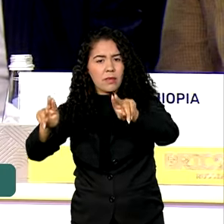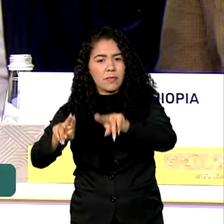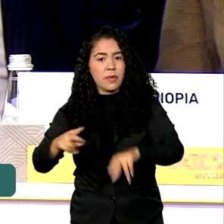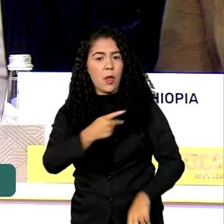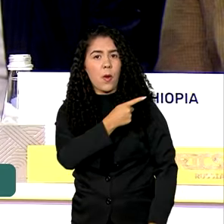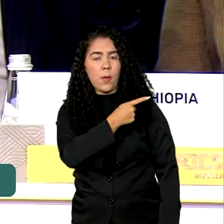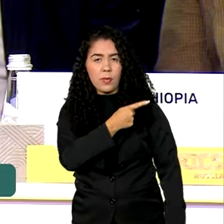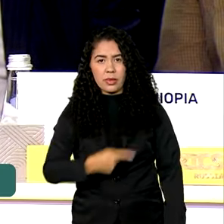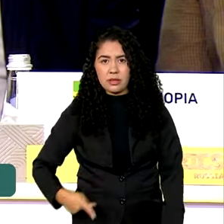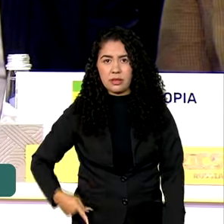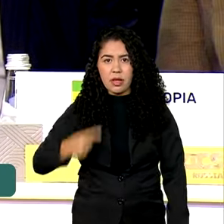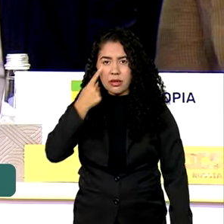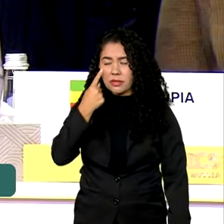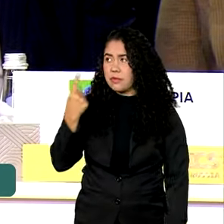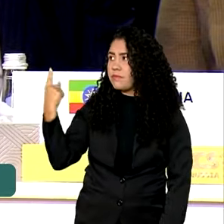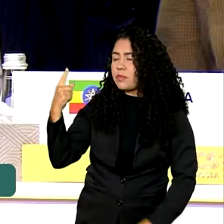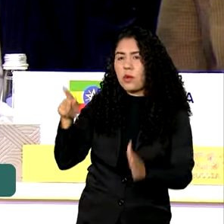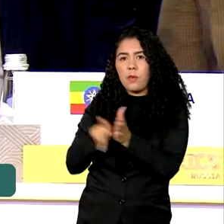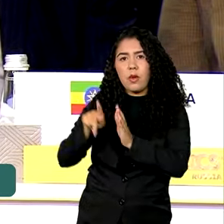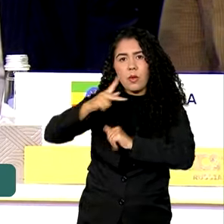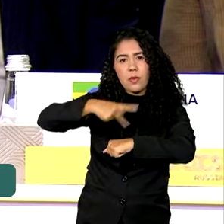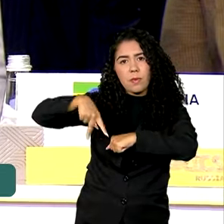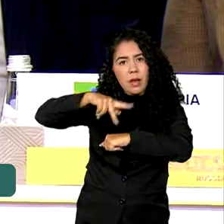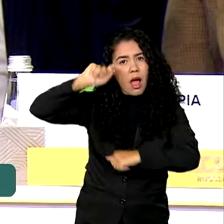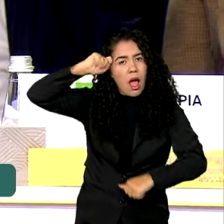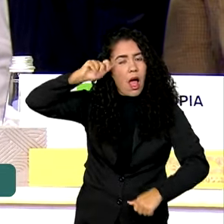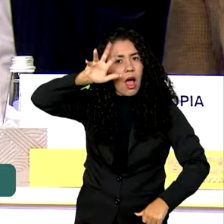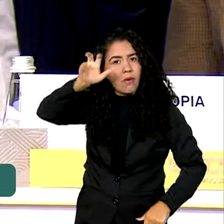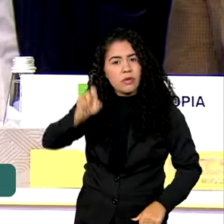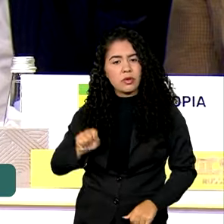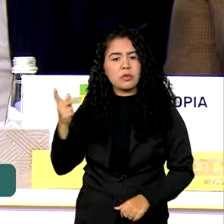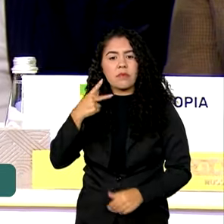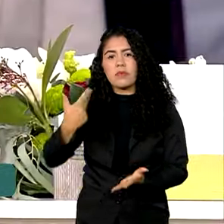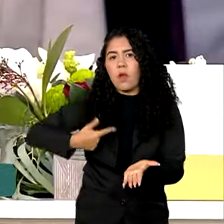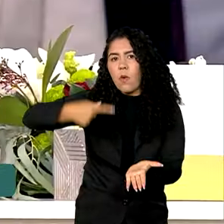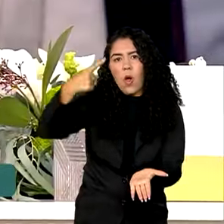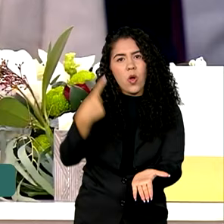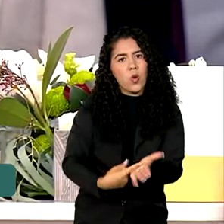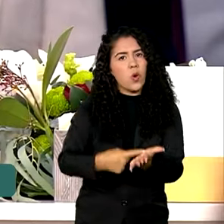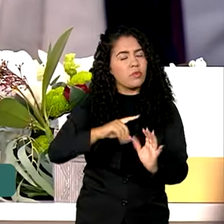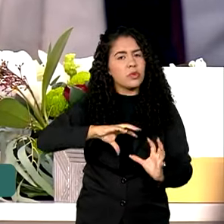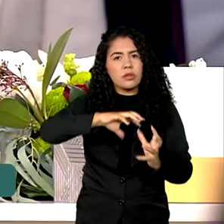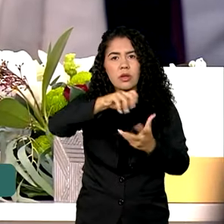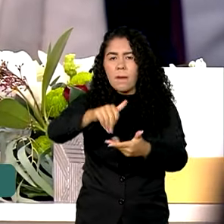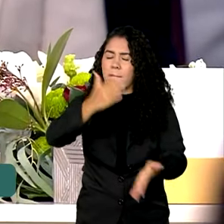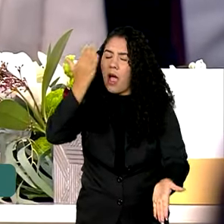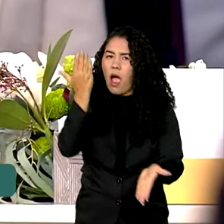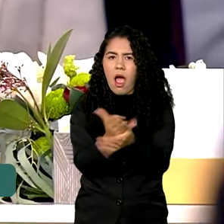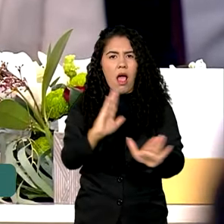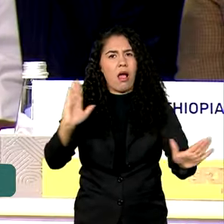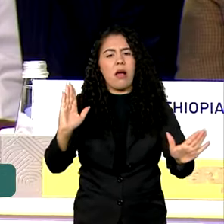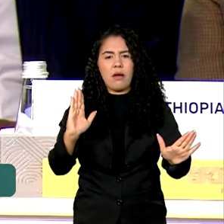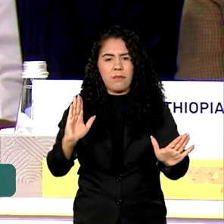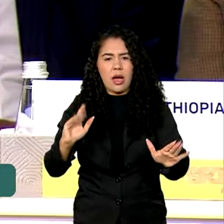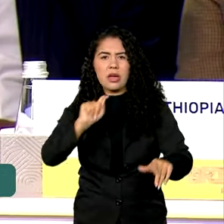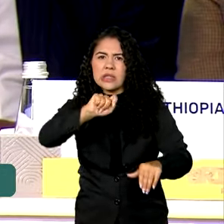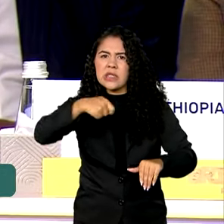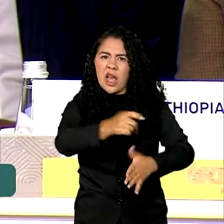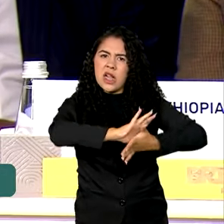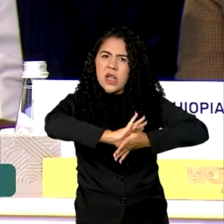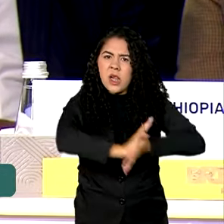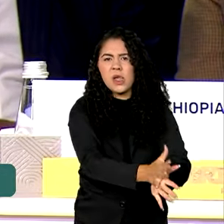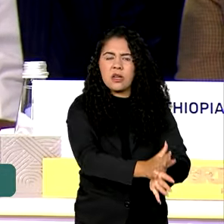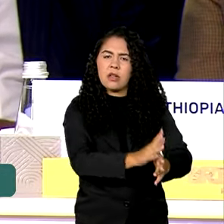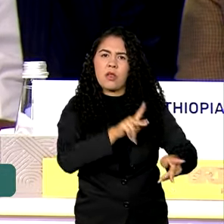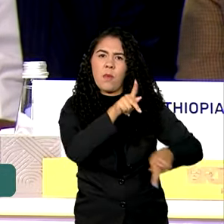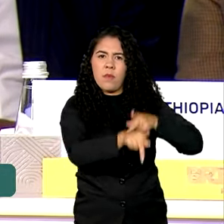Ramaphosa, reiterou que o país recorreu à Corte Internacional de Justiça para dar um basta no que chamou de genocídio contra